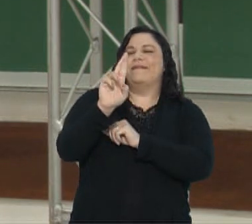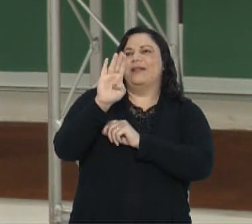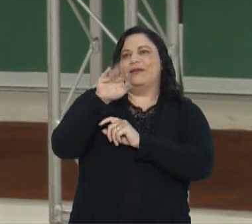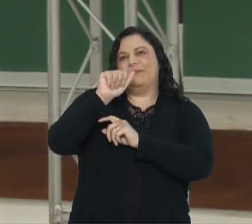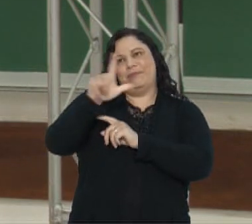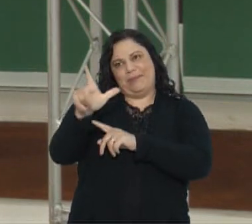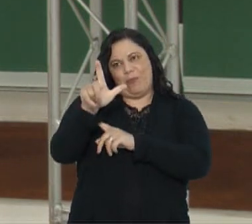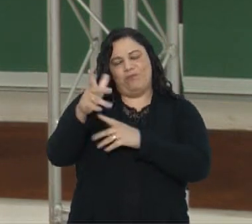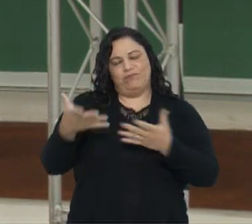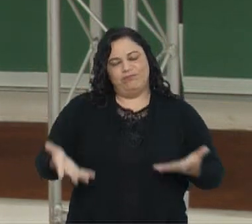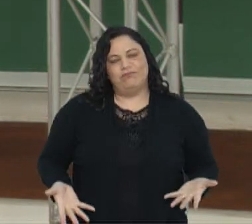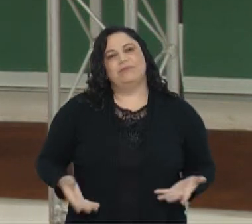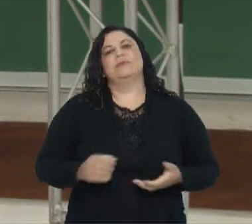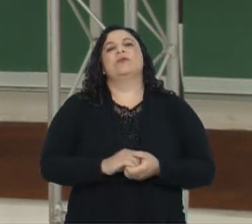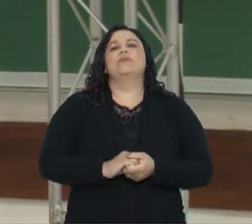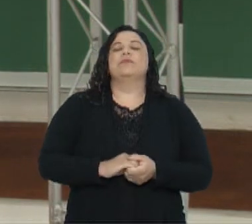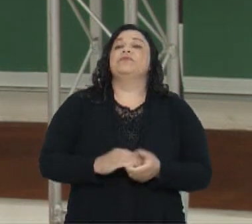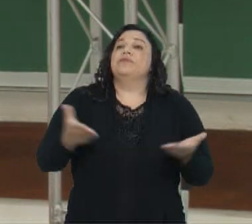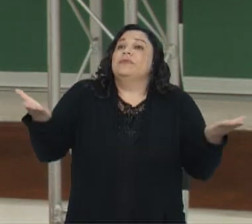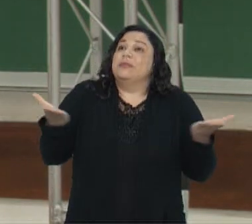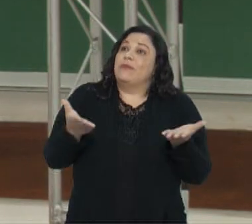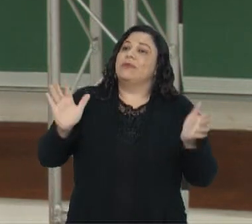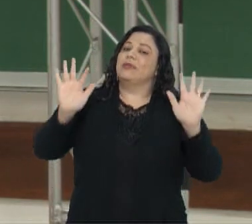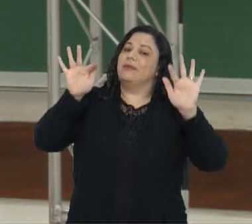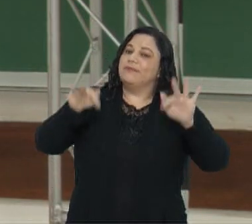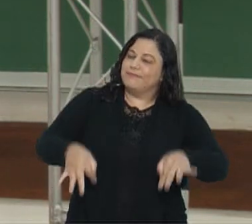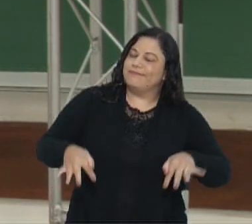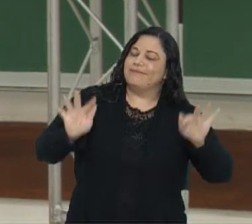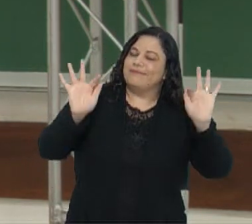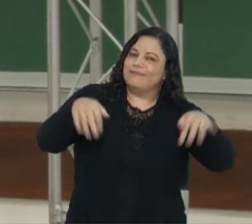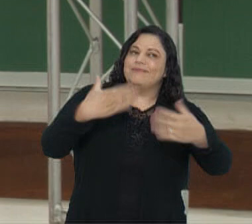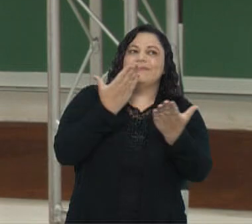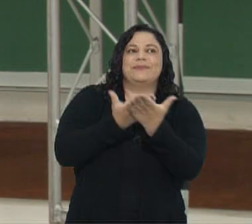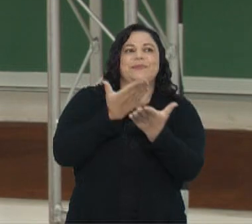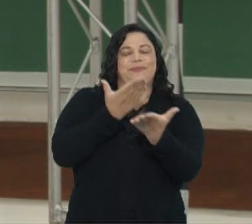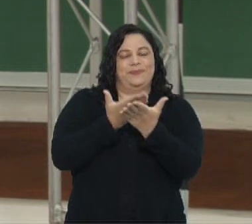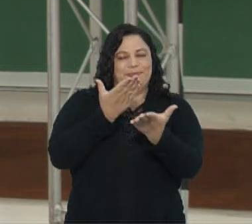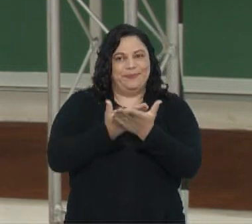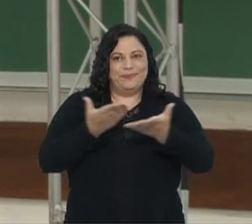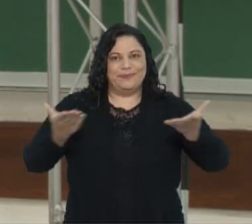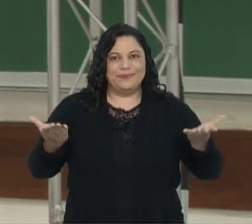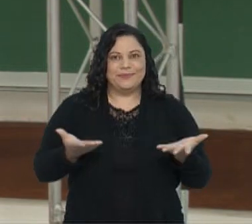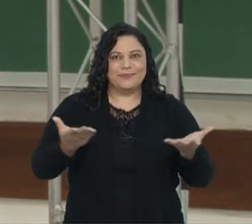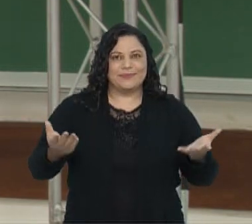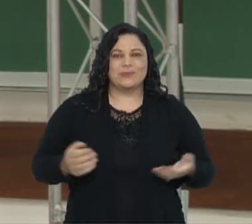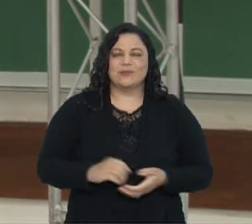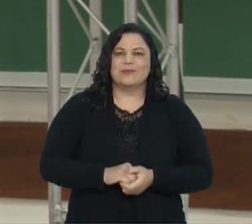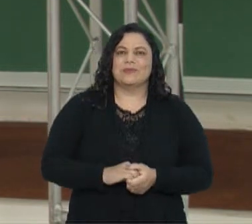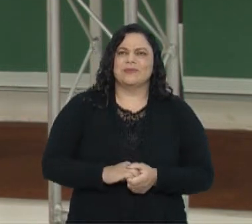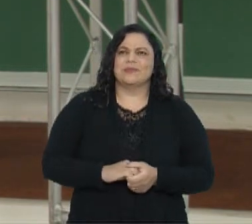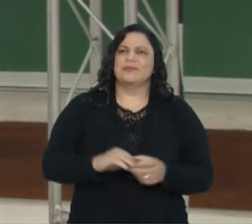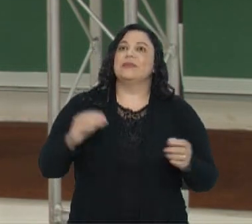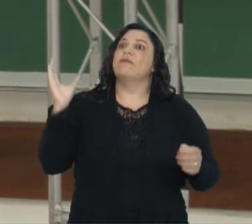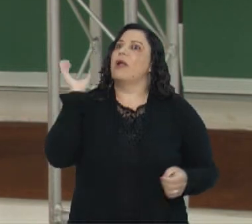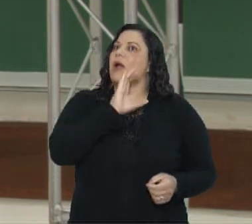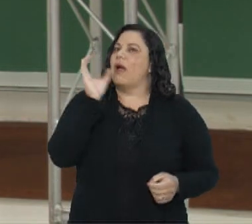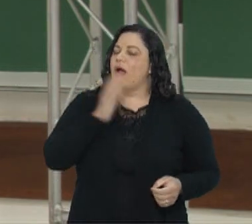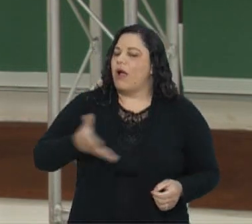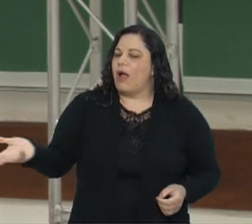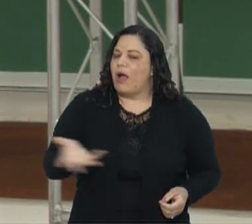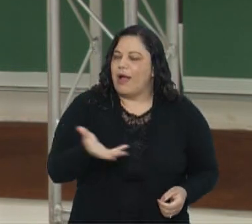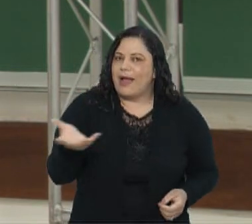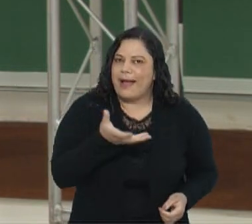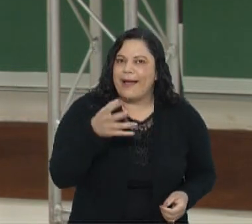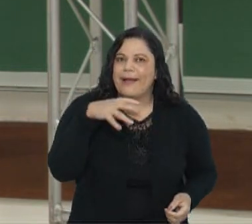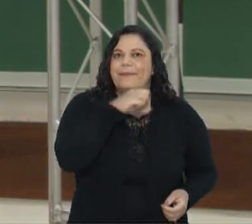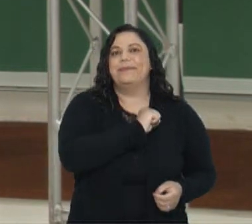predicativo. Então aqui, gente, fecha a nossa aula, né? Então foi um pouquinho rápido, mas sabemos que